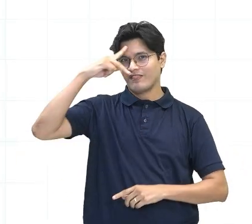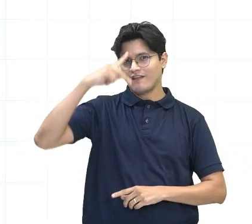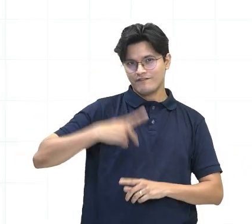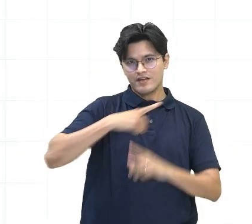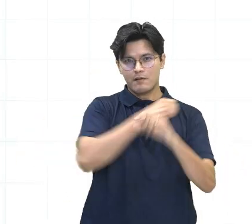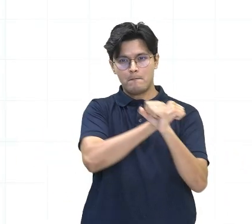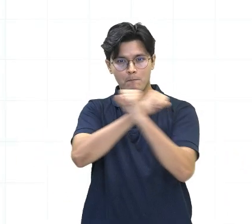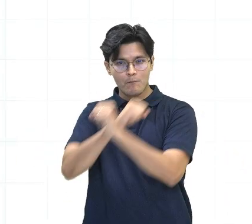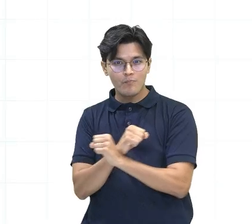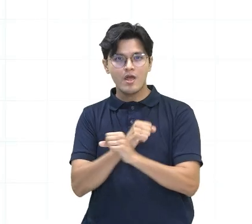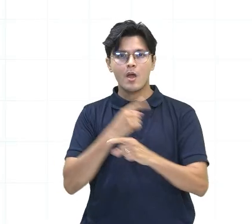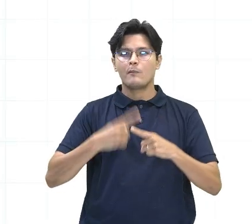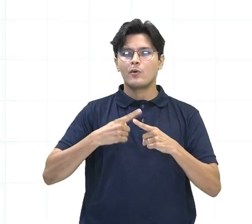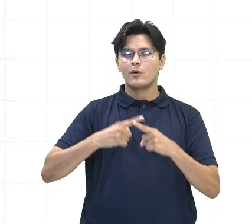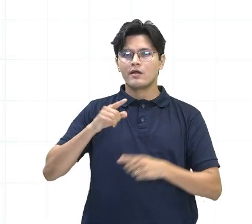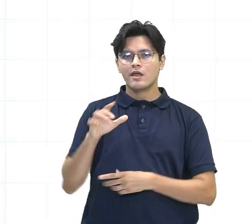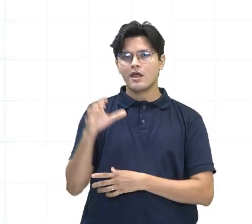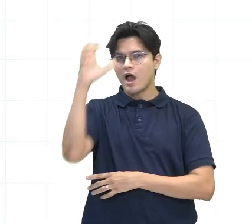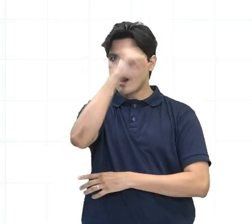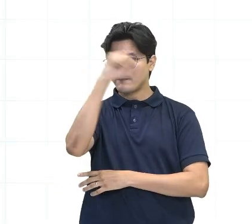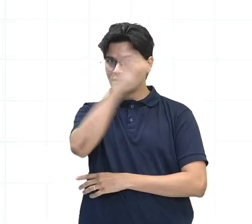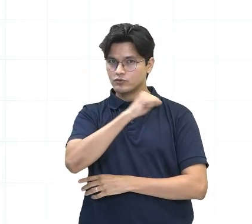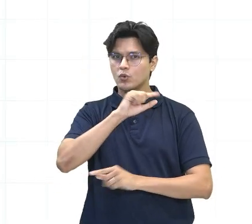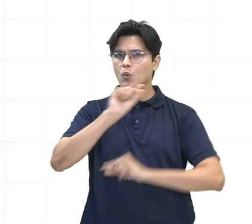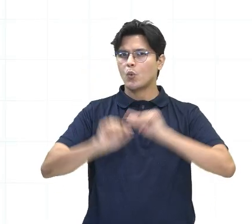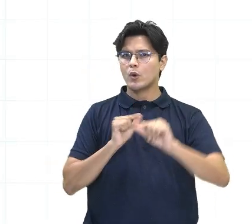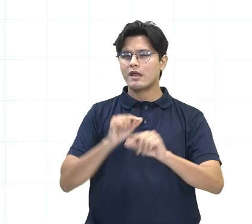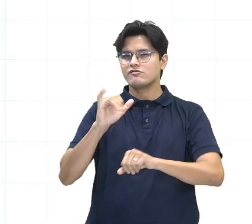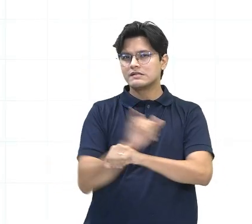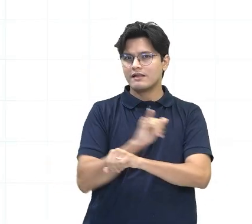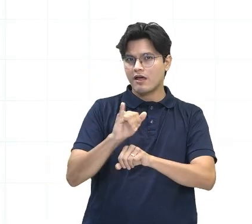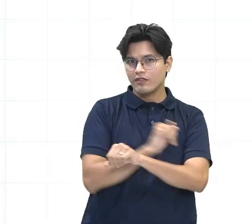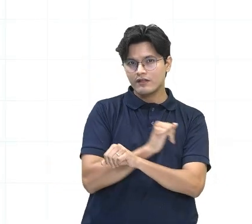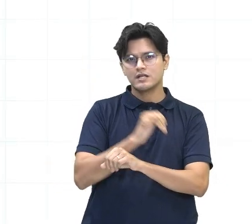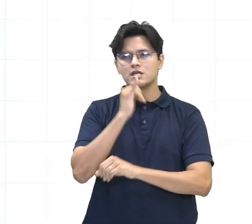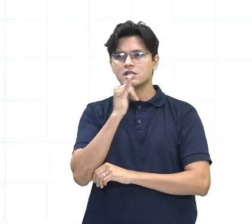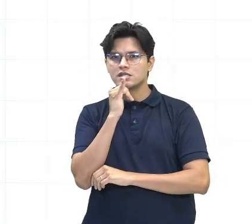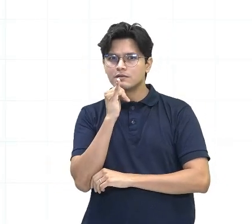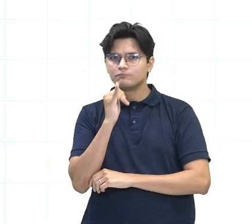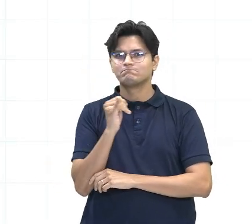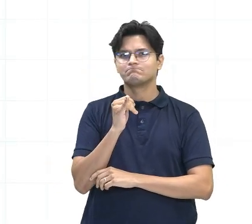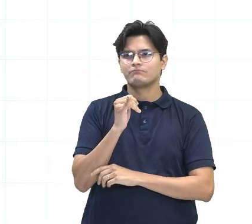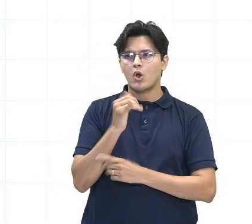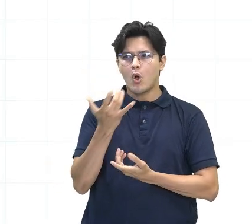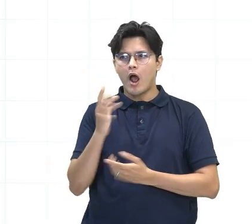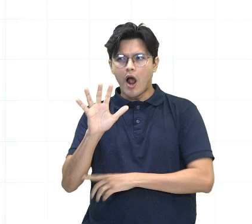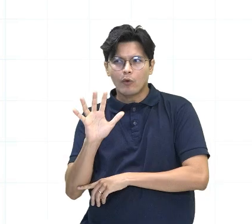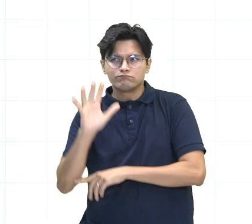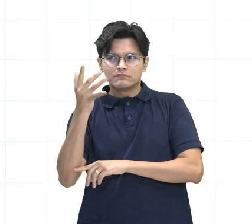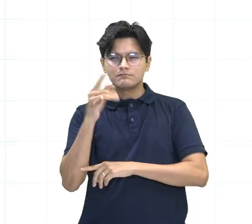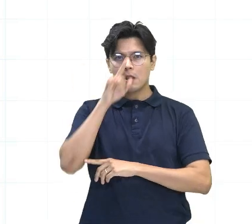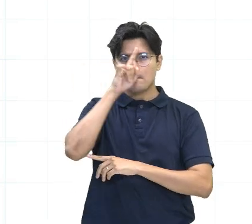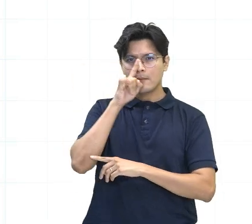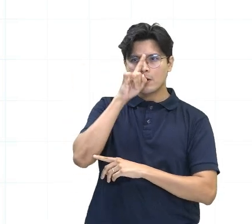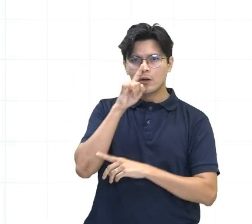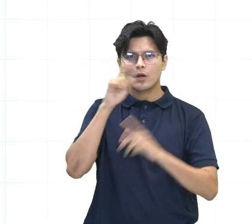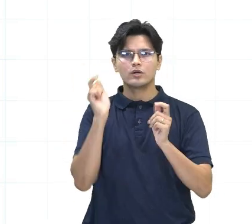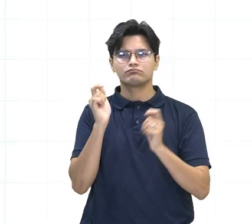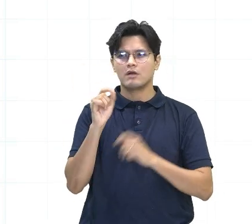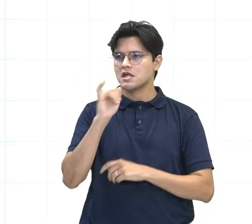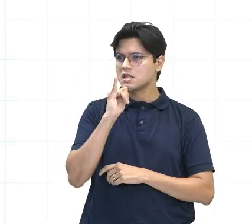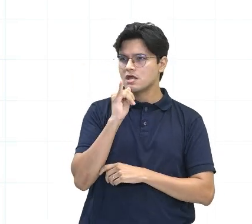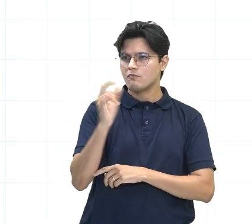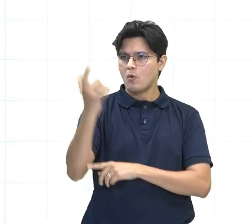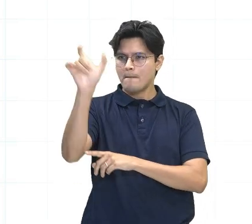justamente de lutas, né, corporais, onde numa situação de perigo você pode conseguir ali